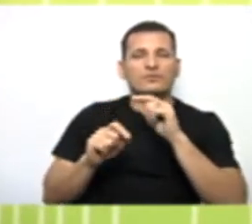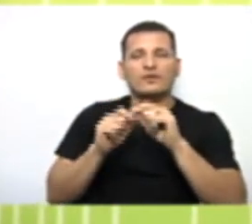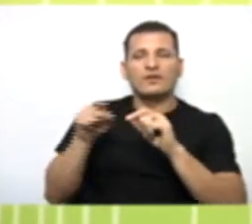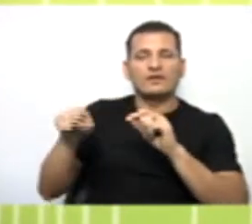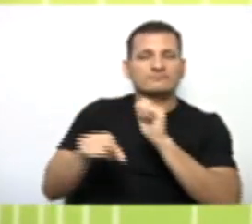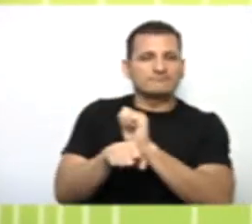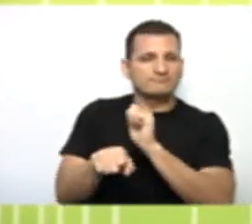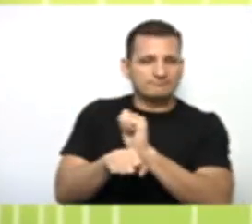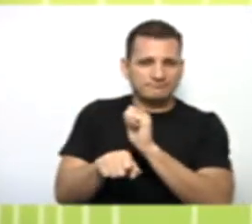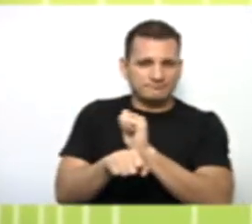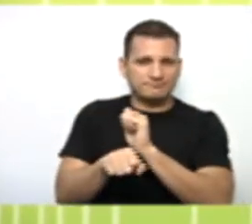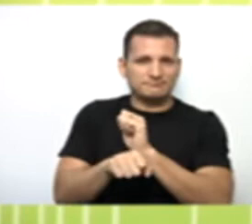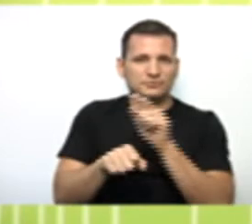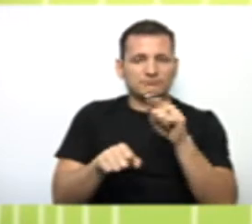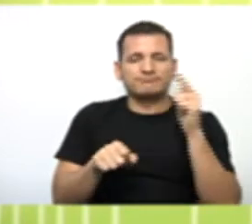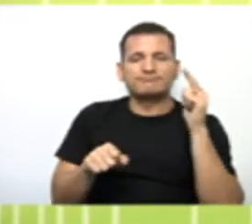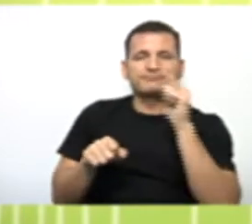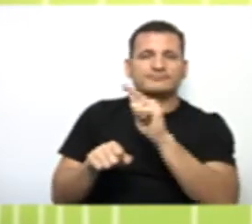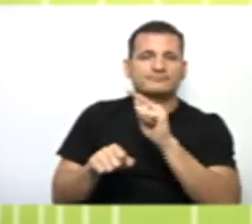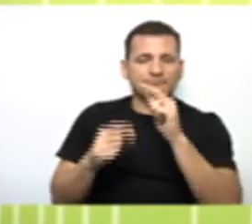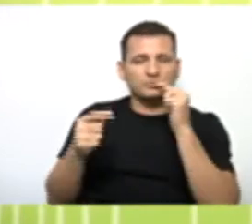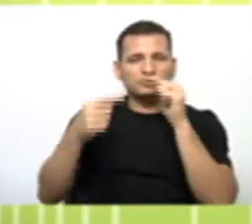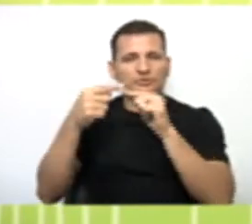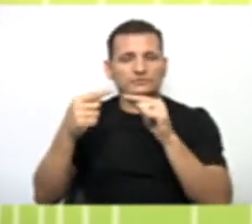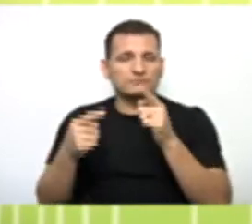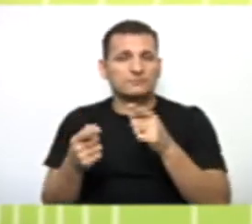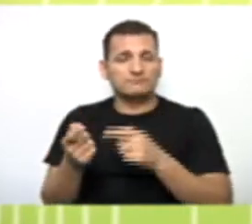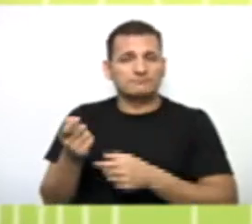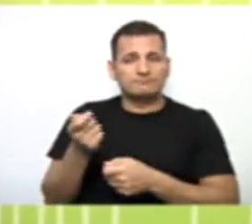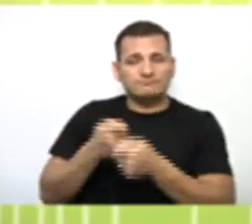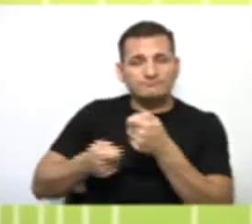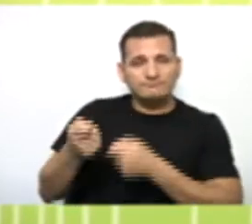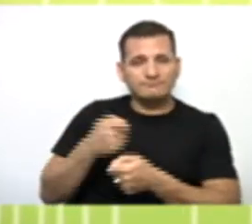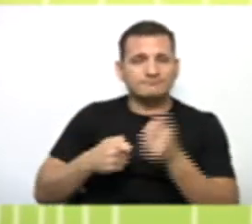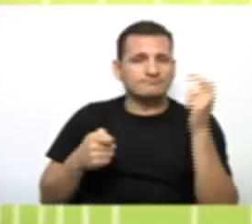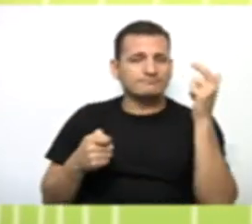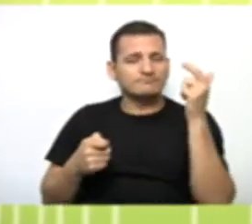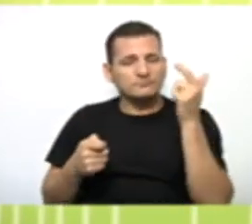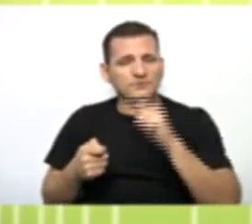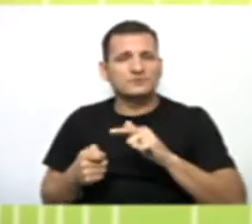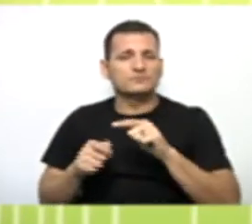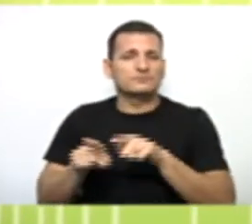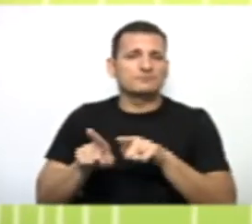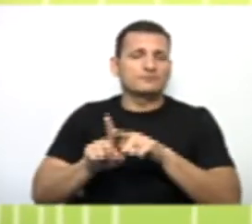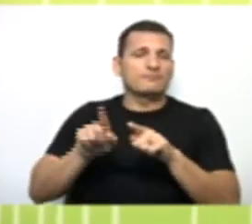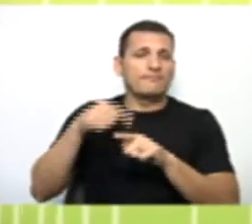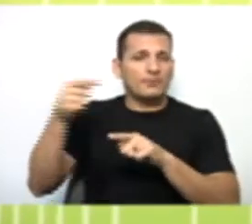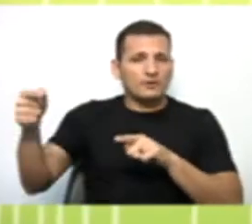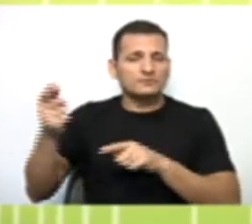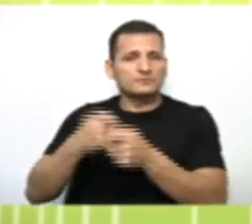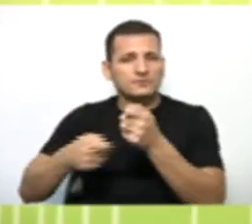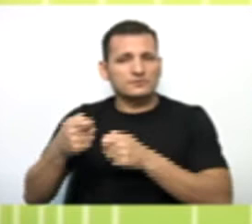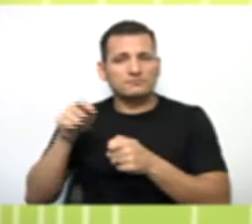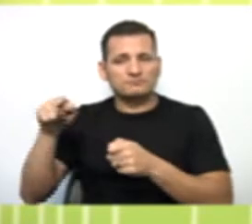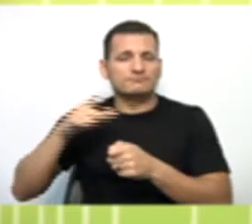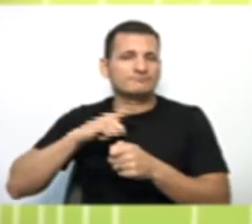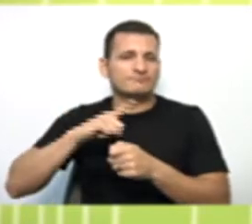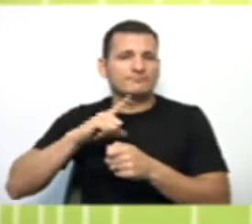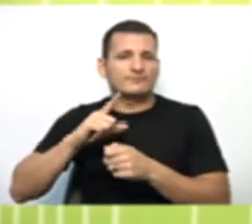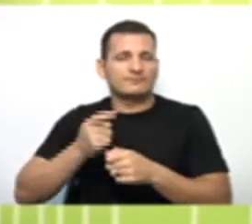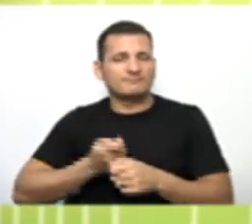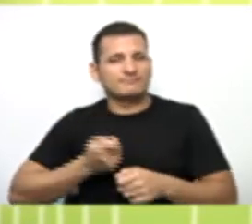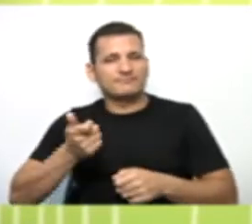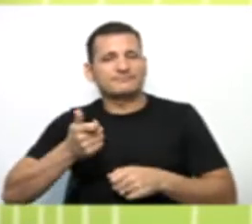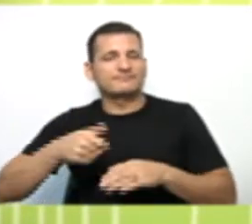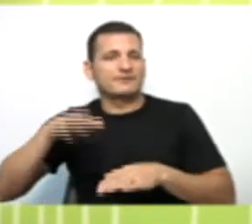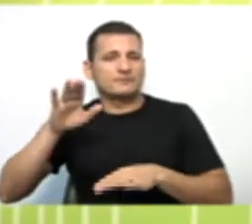maravilhosa. O processo de negociação aconteceu e o pós-negociação, a outra parte recebe alguma coisa a mais. Claro que não